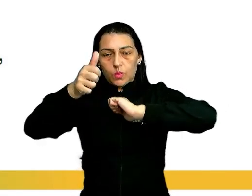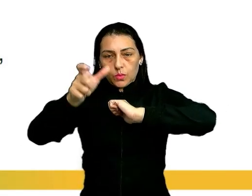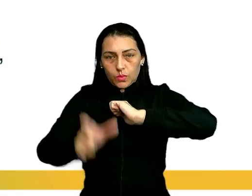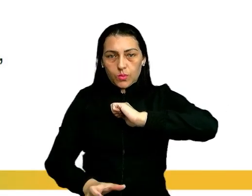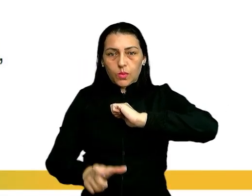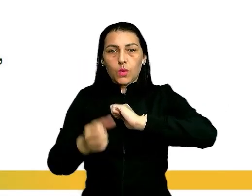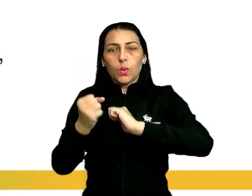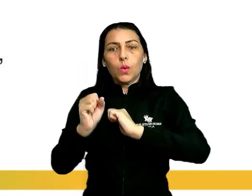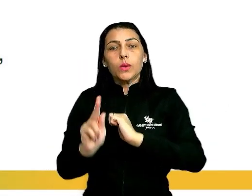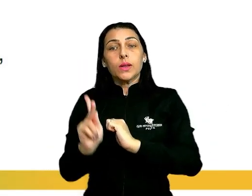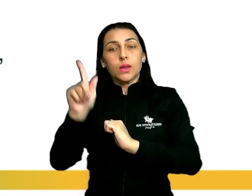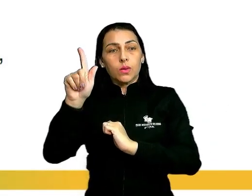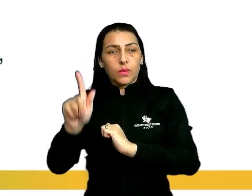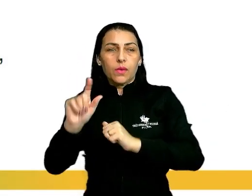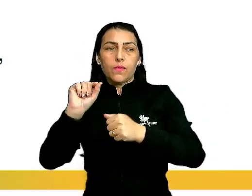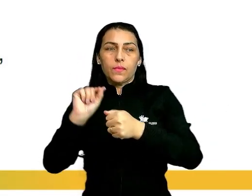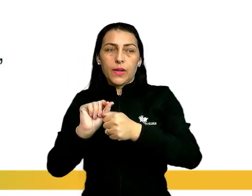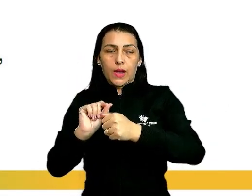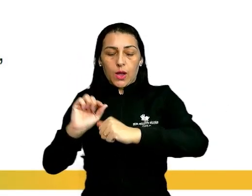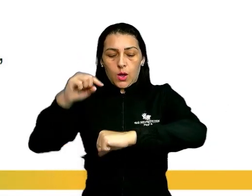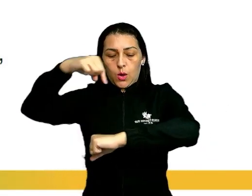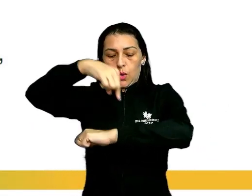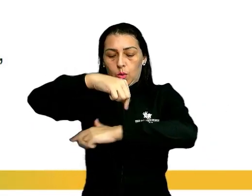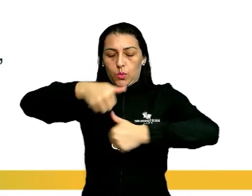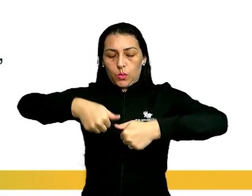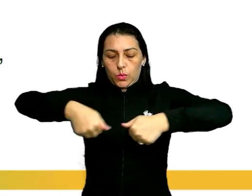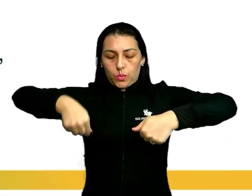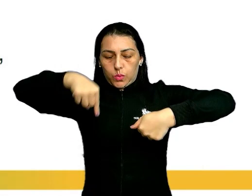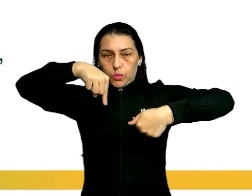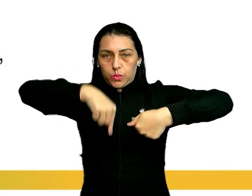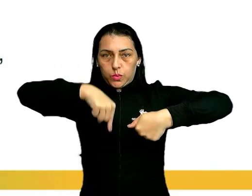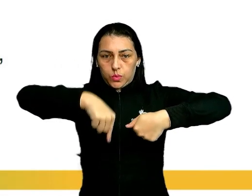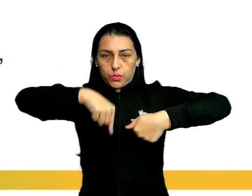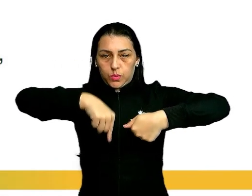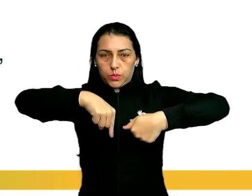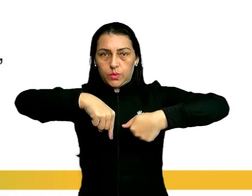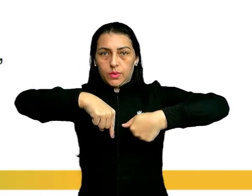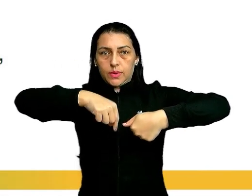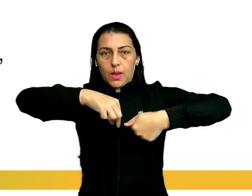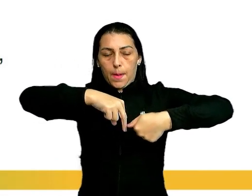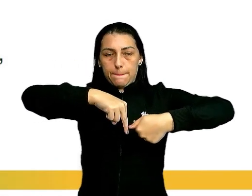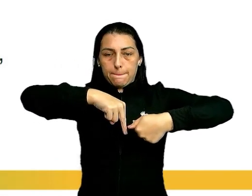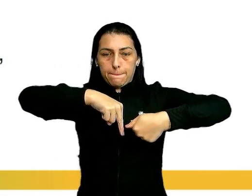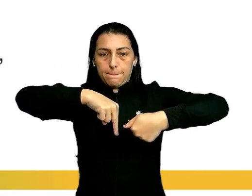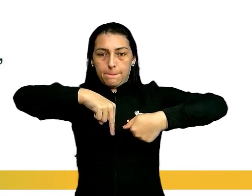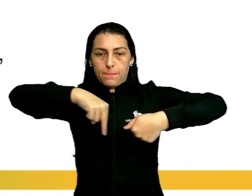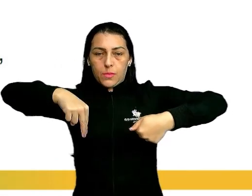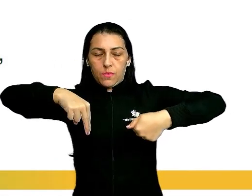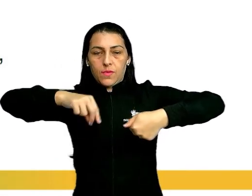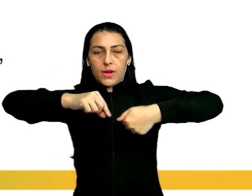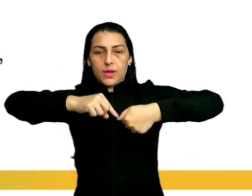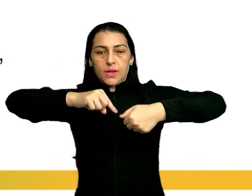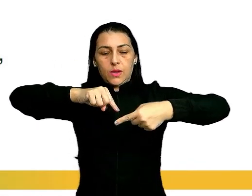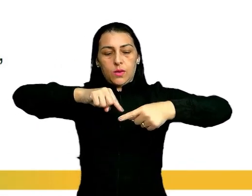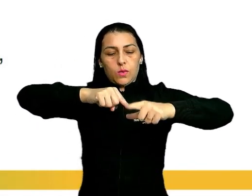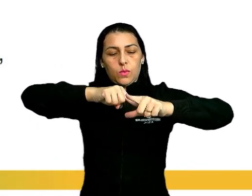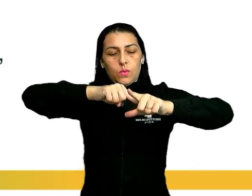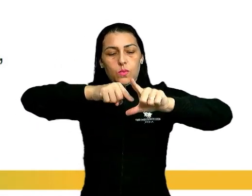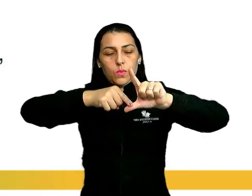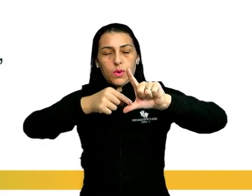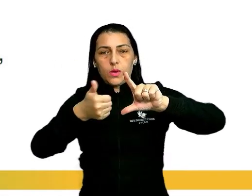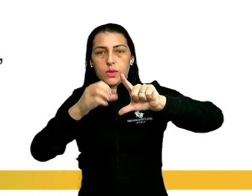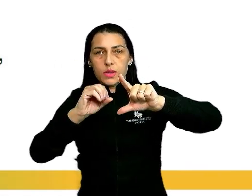igual a 80 kg está exatamente no meio da fita essa se desloca verticalmente formando um ângulo de